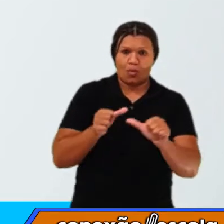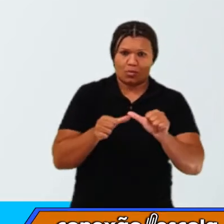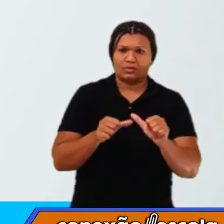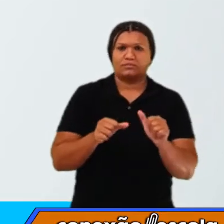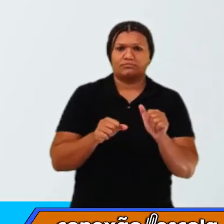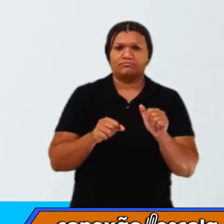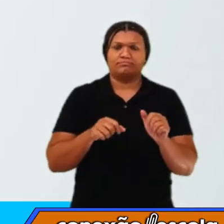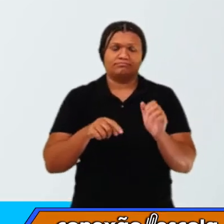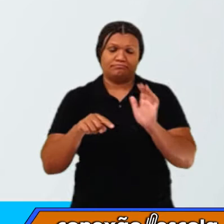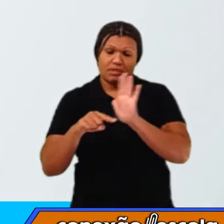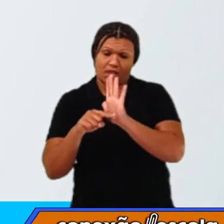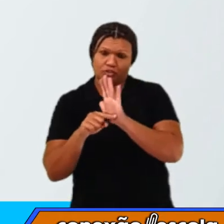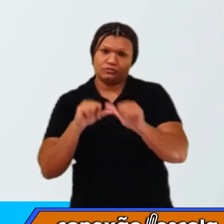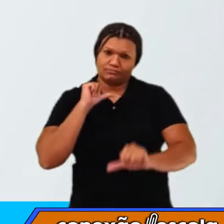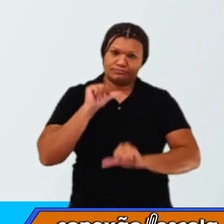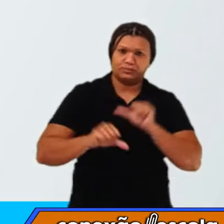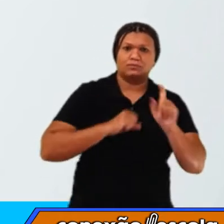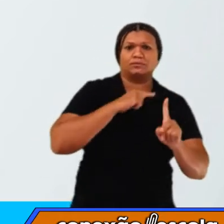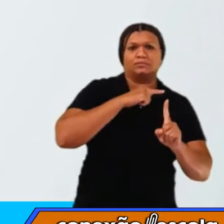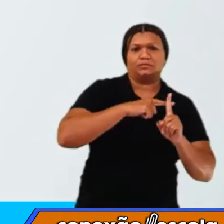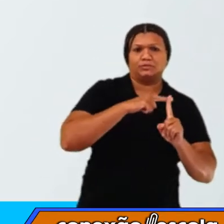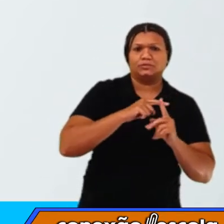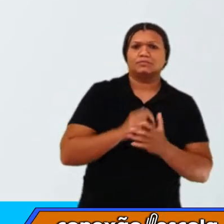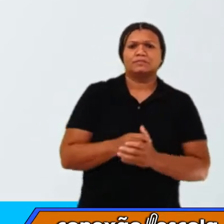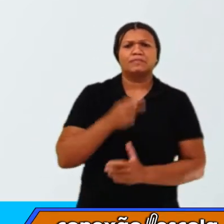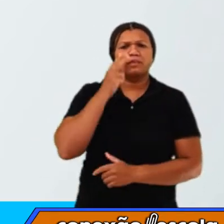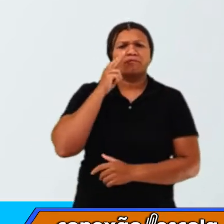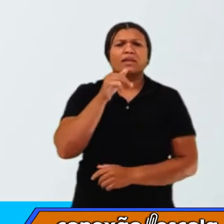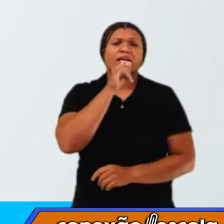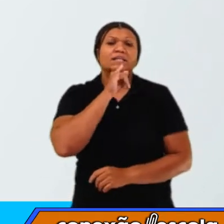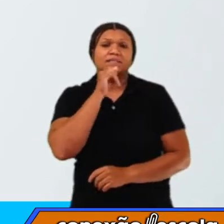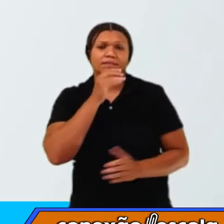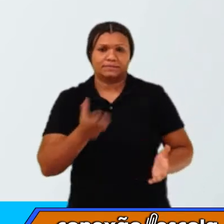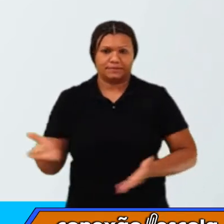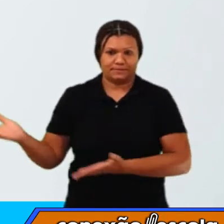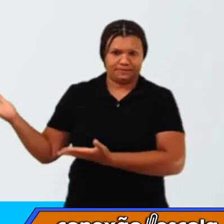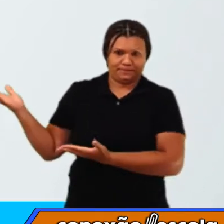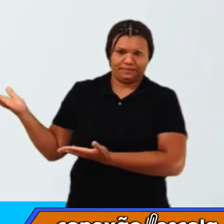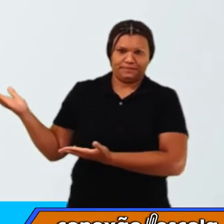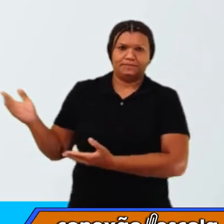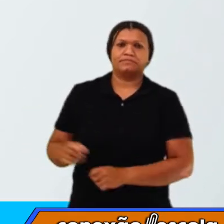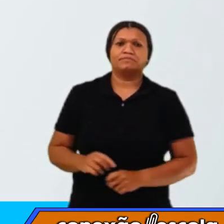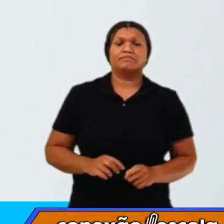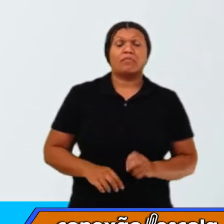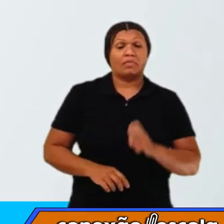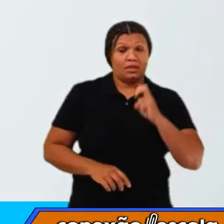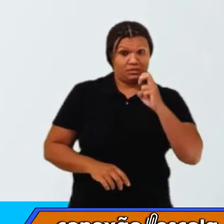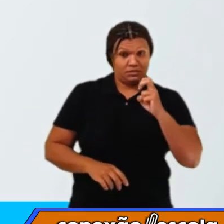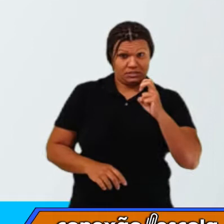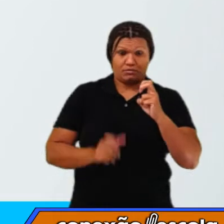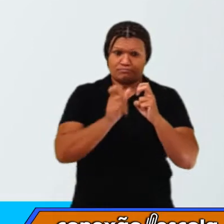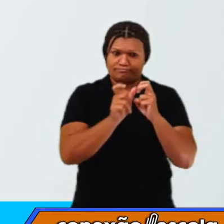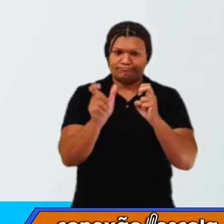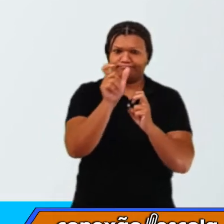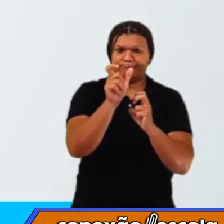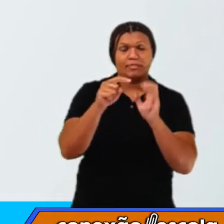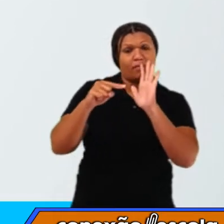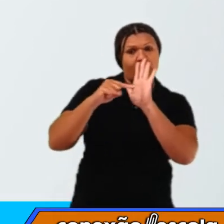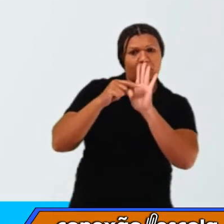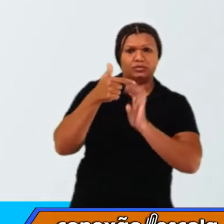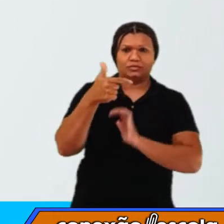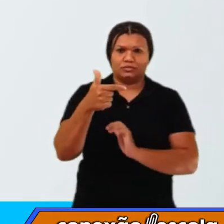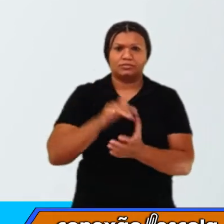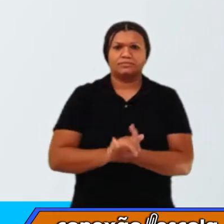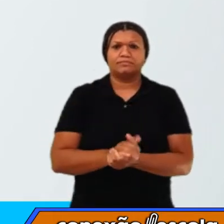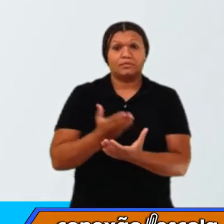a propriedade das potências vamos lá para um exemplo 5 elevado a menos 2 na aula passada eu falei que todo número racional pode ser